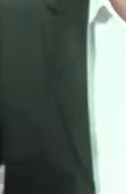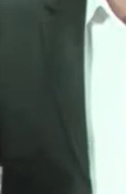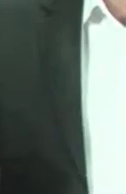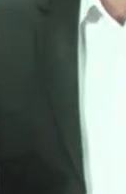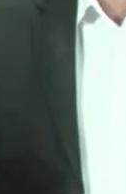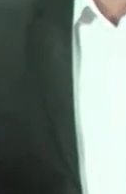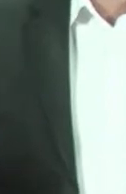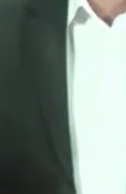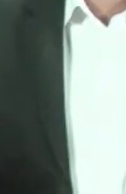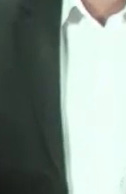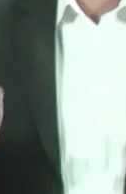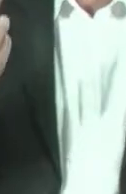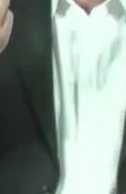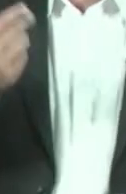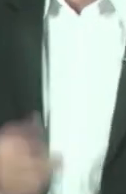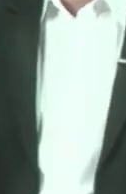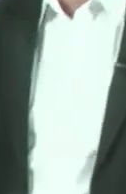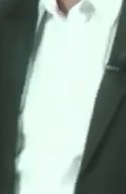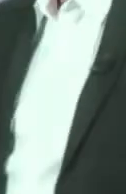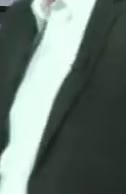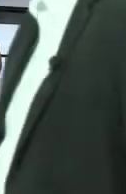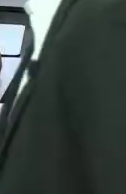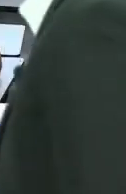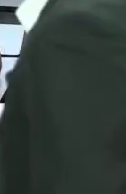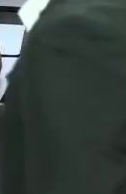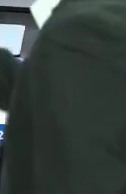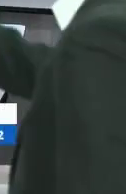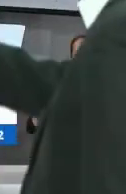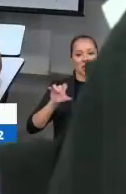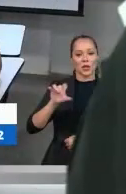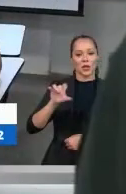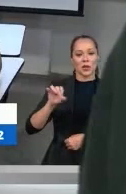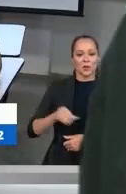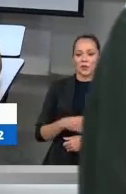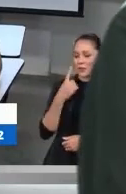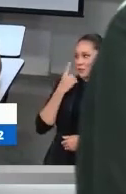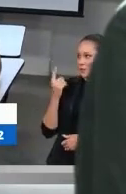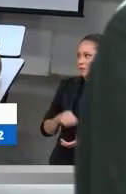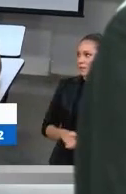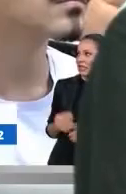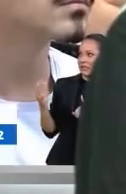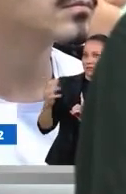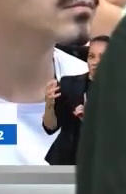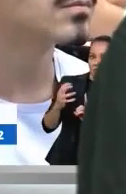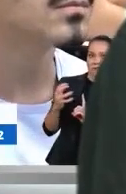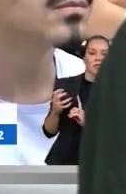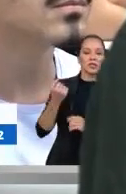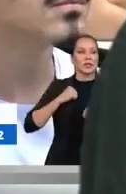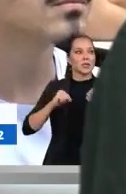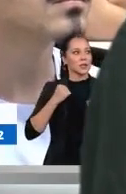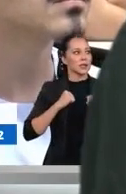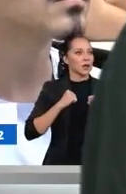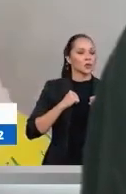da notícia, o Enem 2022. Dica super bacana para você. Vamos ver. A pressão é grande e a ansiedade